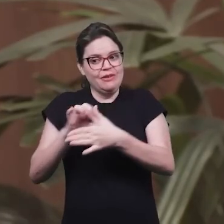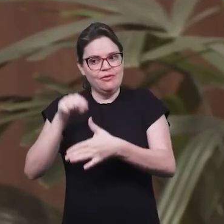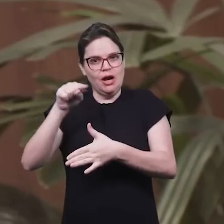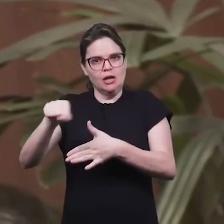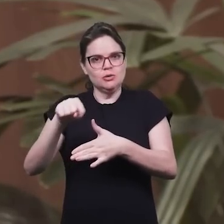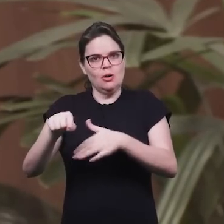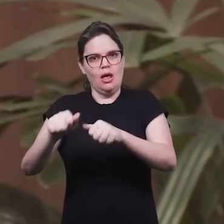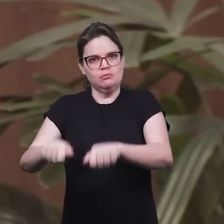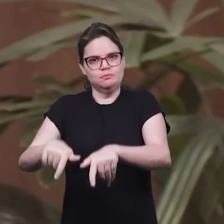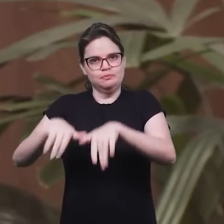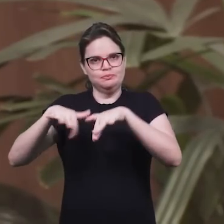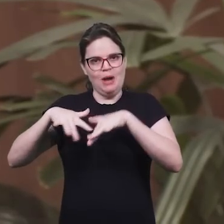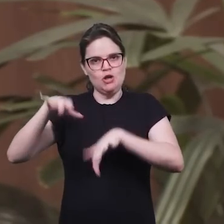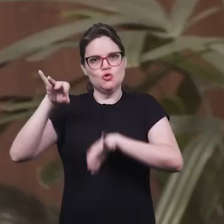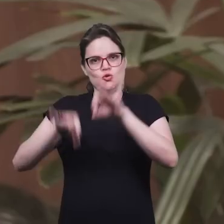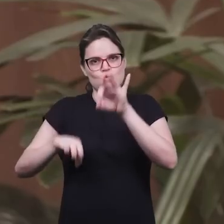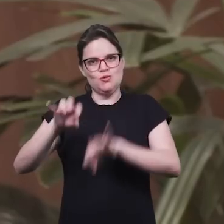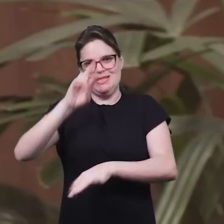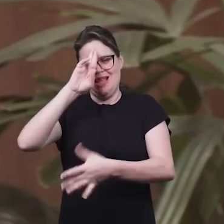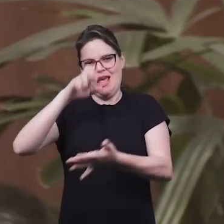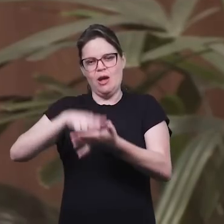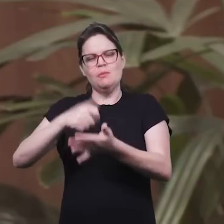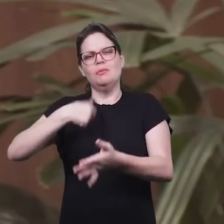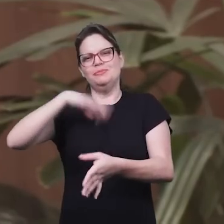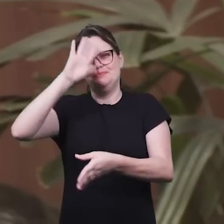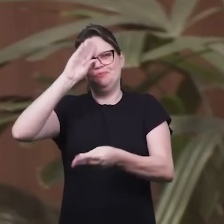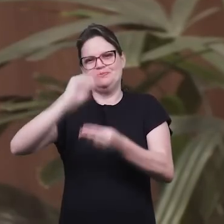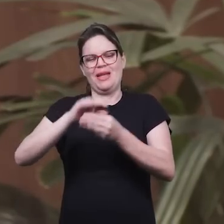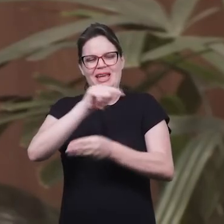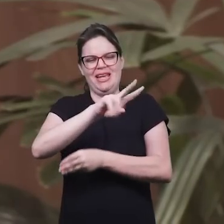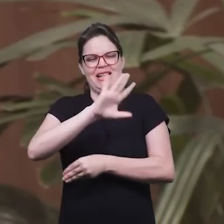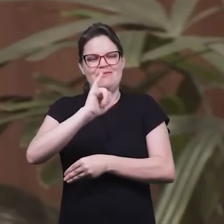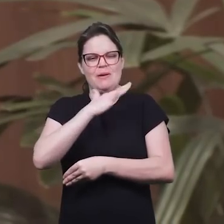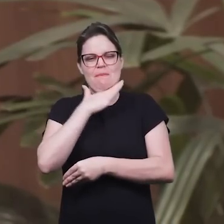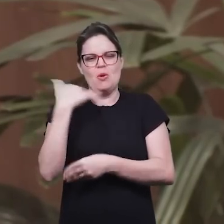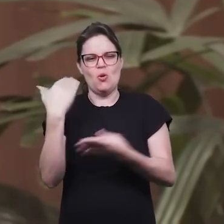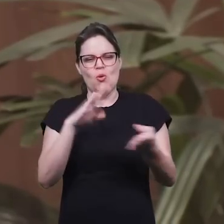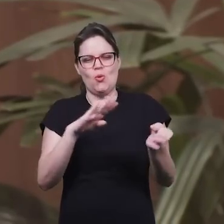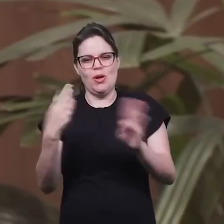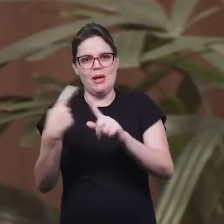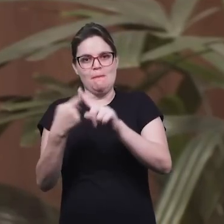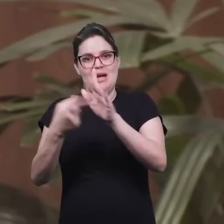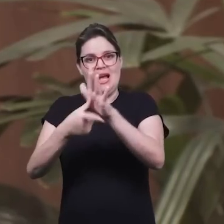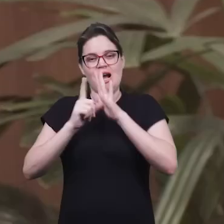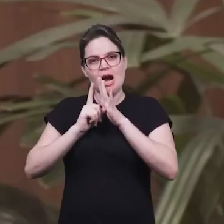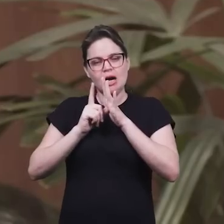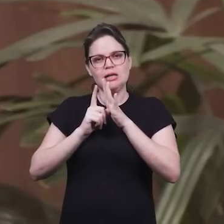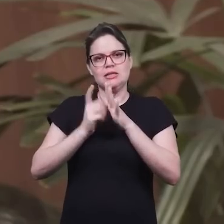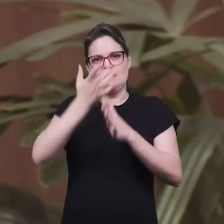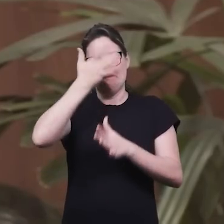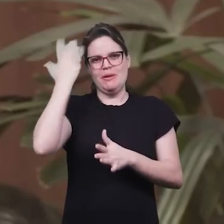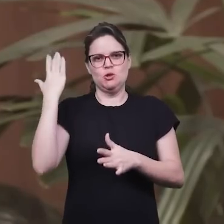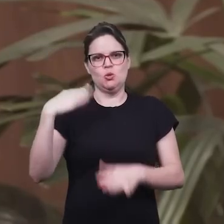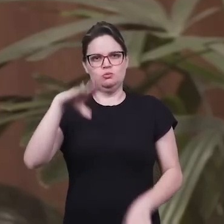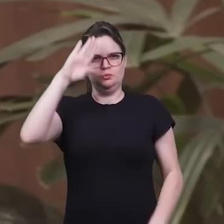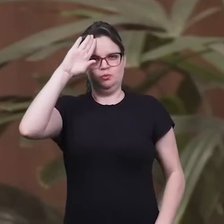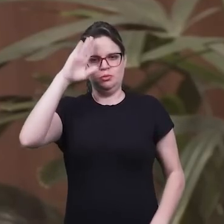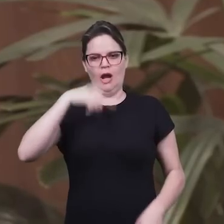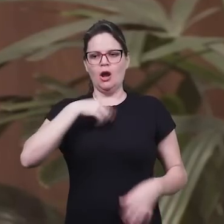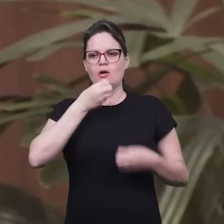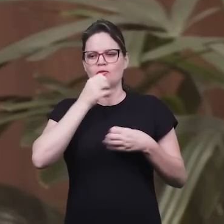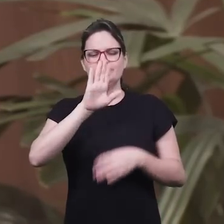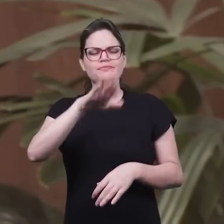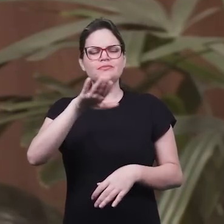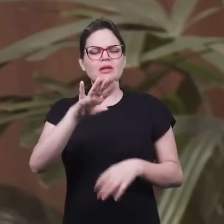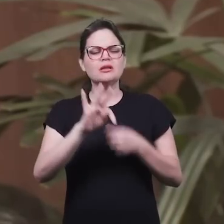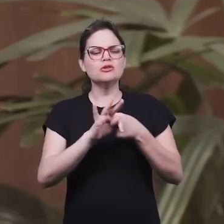para o banco dos réus, e sabendo que ele ia ser preso, ia ser morto, ele faz uma confissão. Ele se volta para Tiago e diz